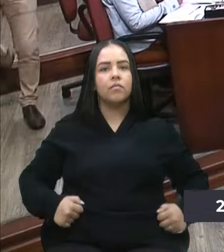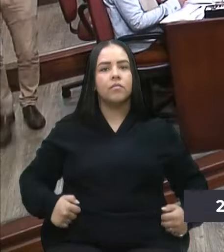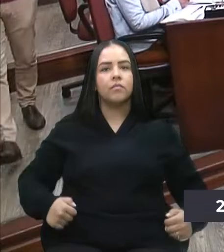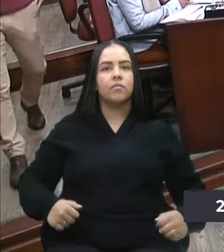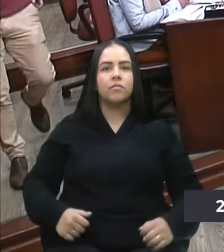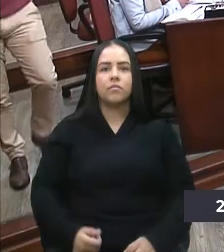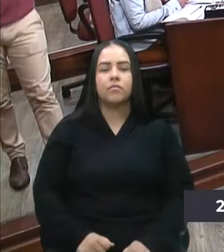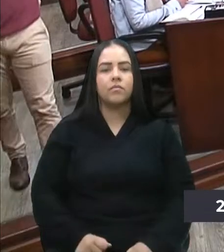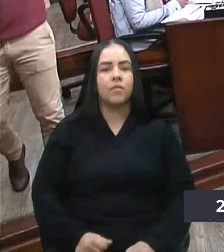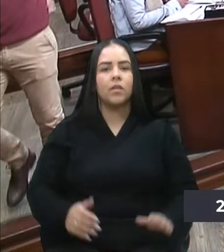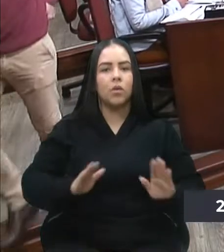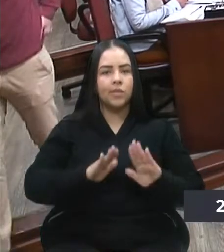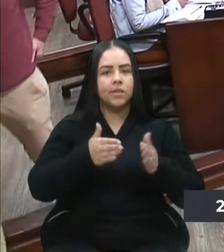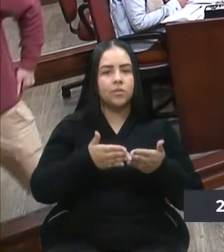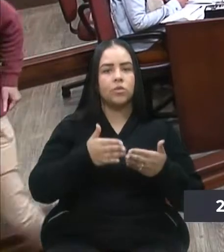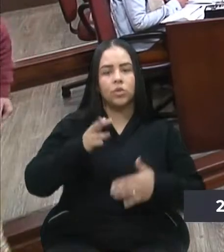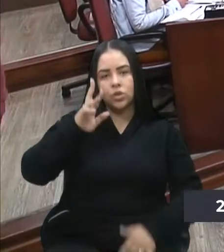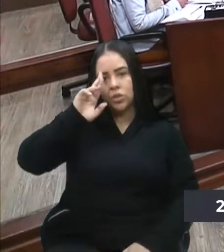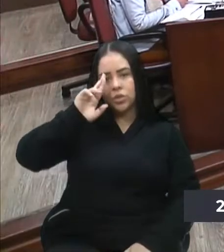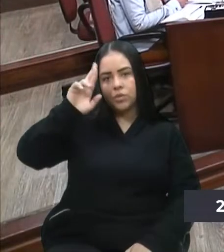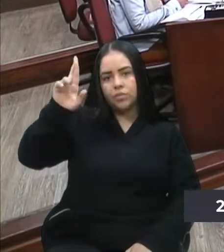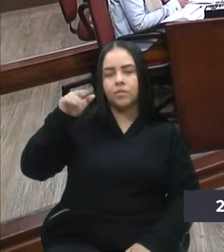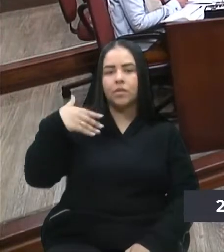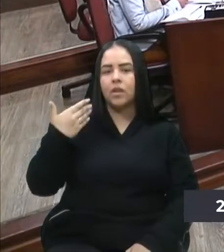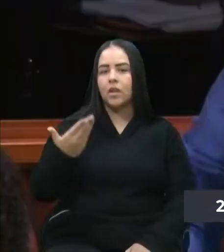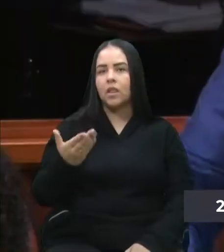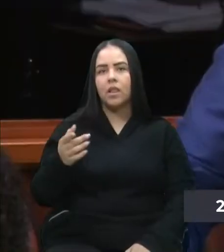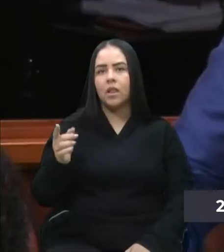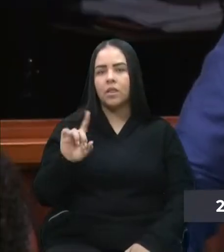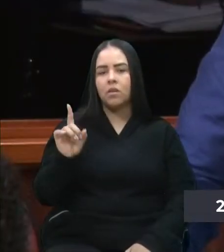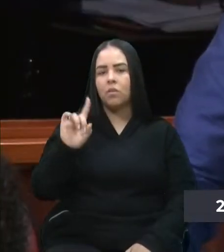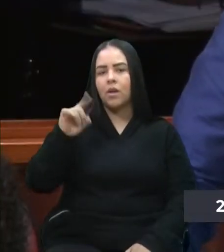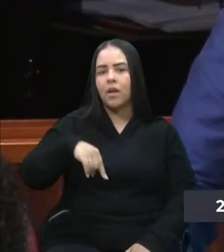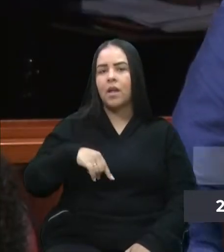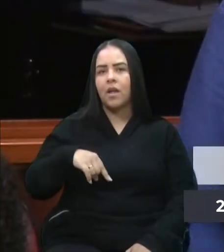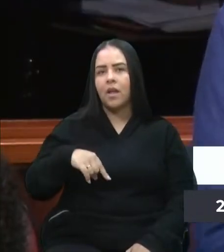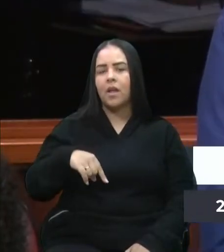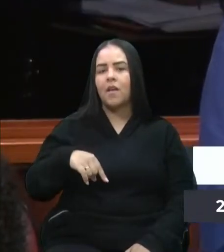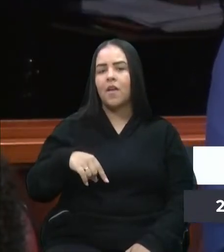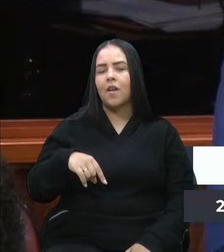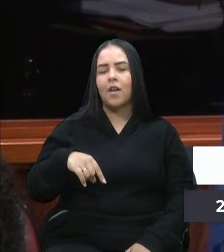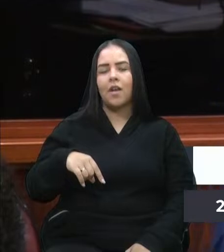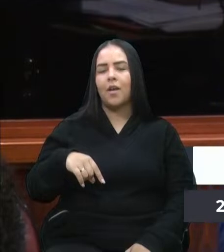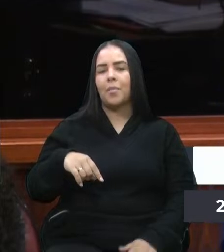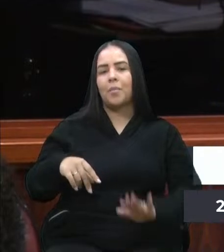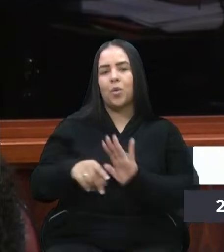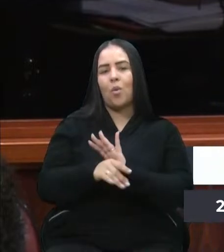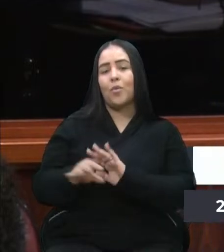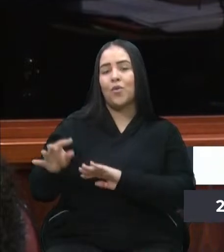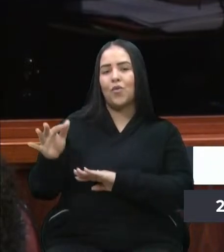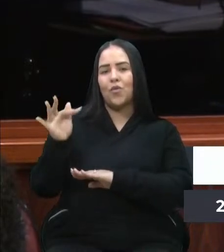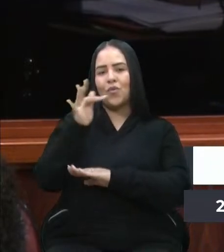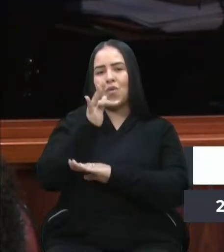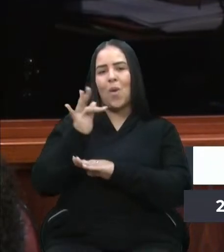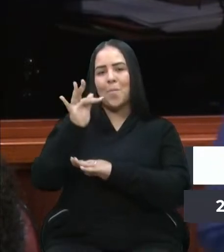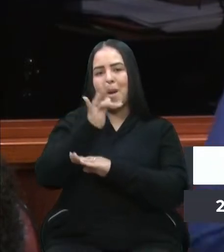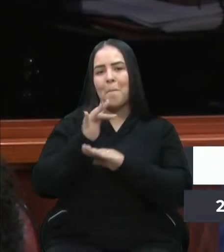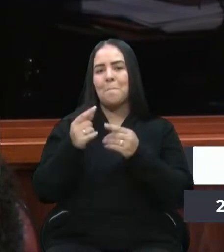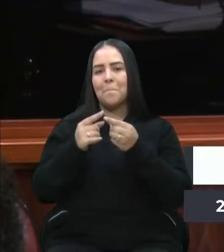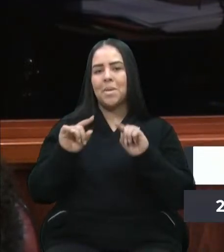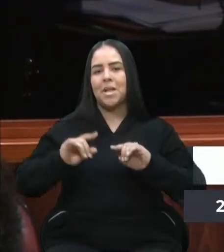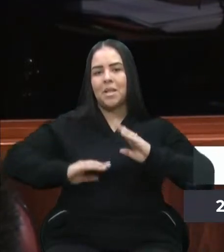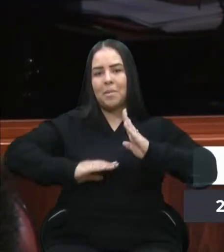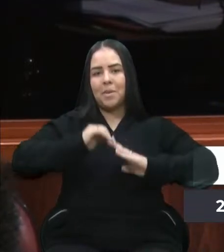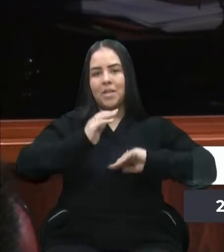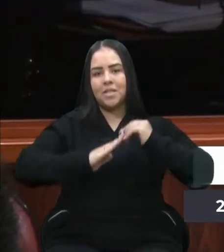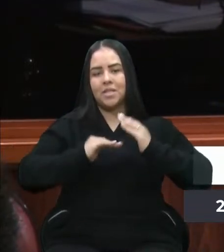a comissão de diretores, ela não é uma comissão formalmente instituída, mas que na prática